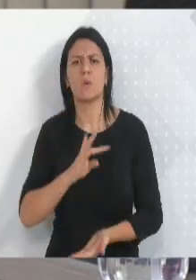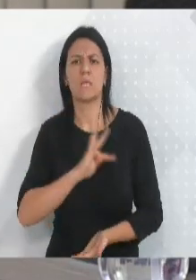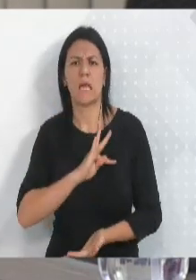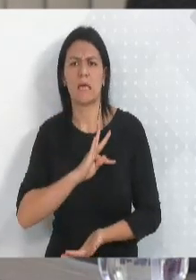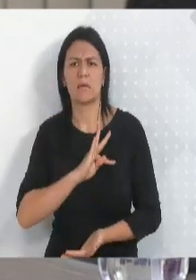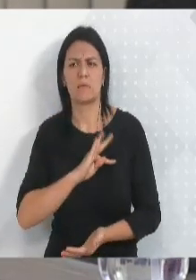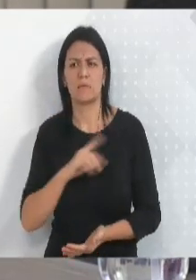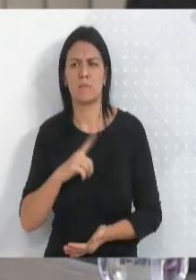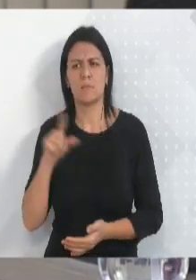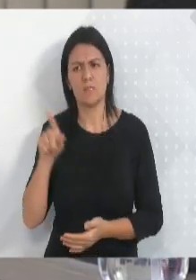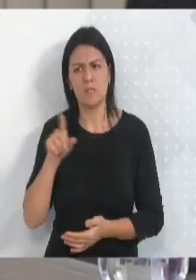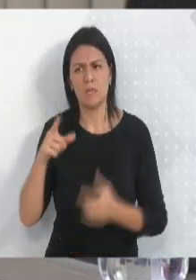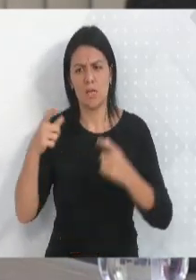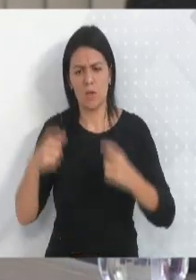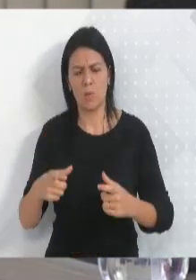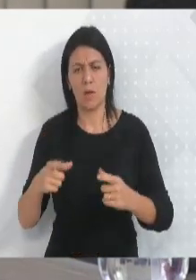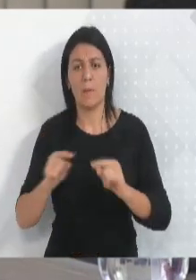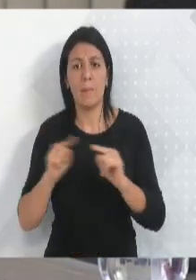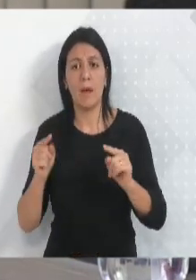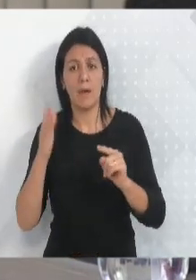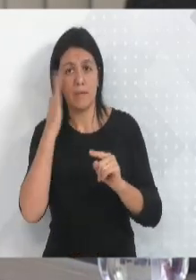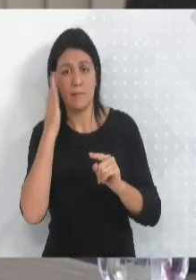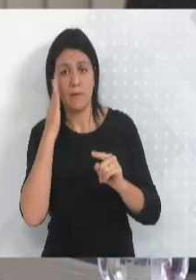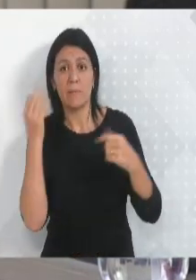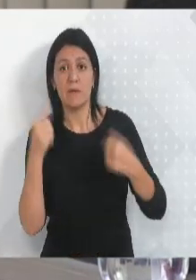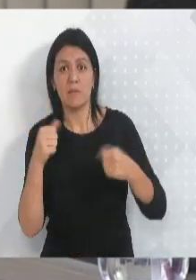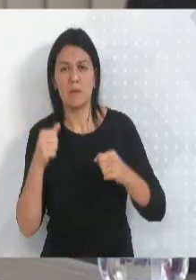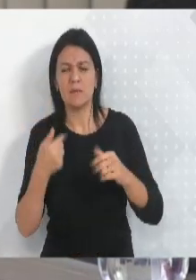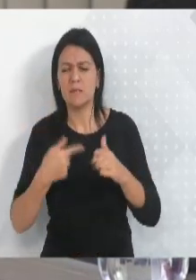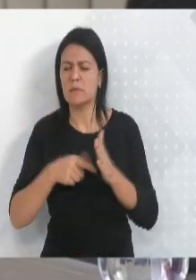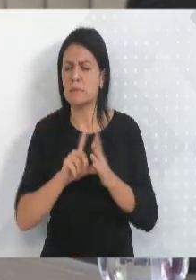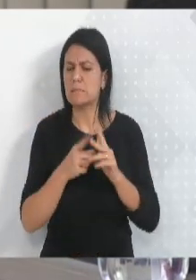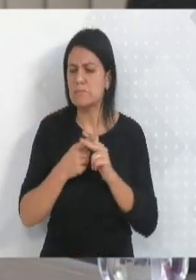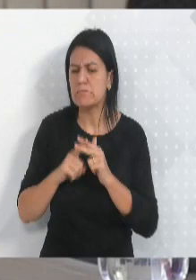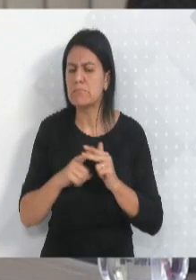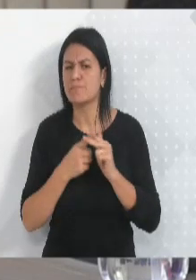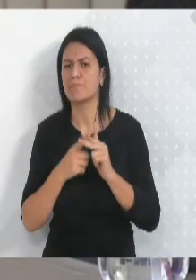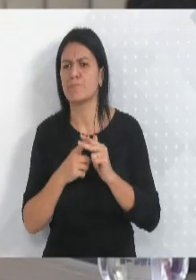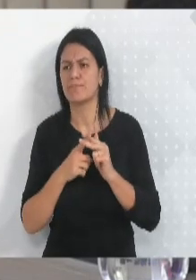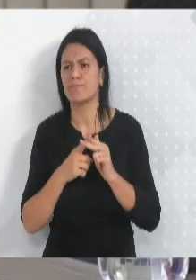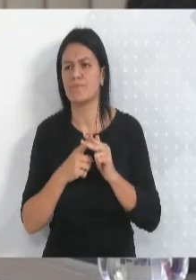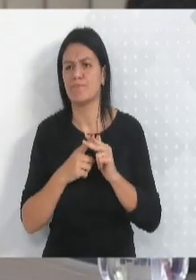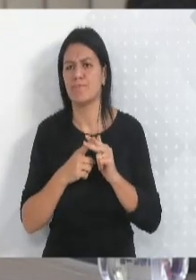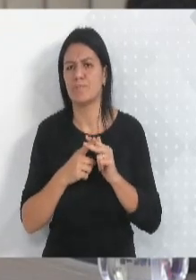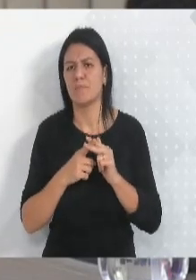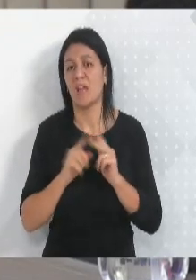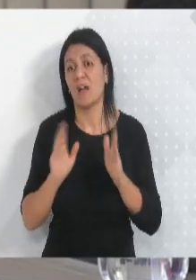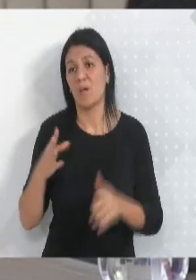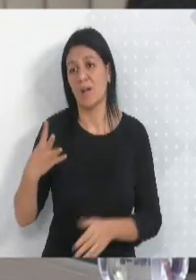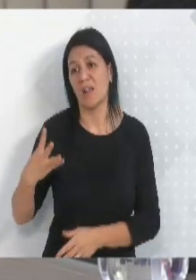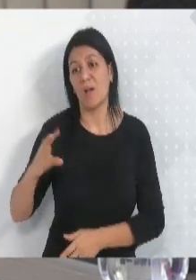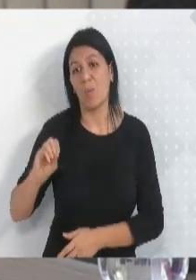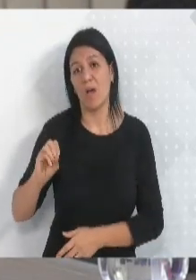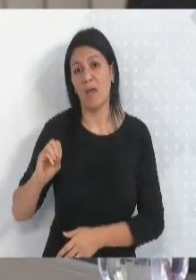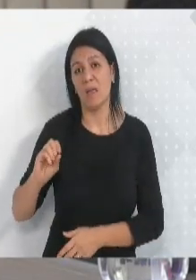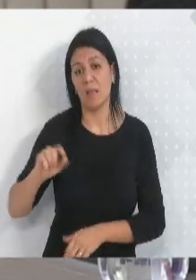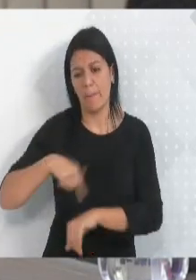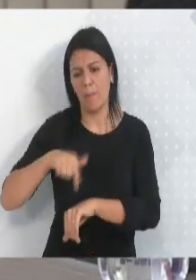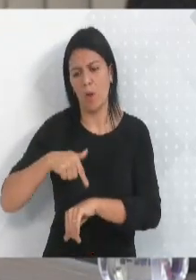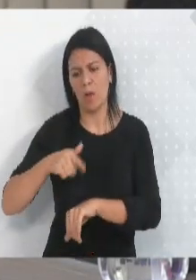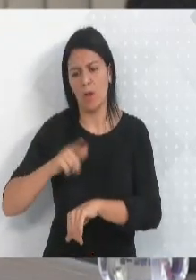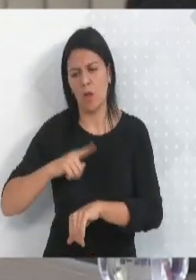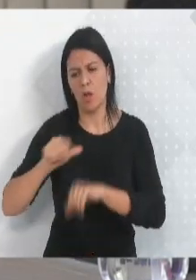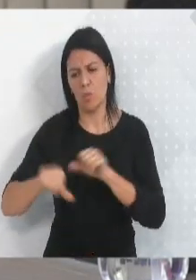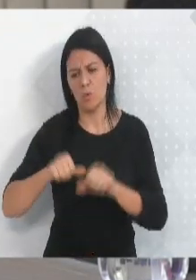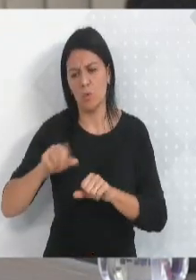controladores de velocidade, porém reconhece que precisava passar por ajustes, e daí aquilo que era 40 por hora passou a ser 50 por hora. Mas espera aí, não tinha